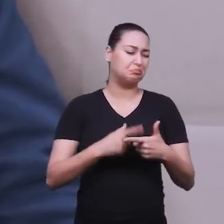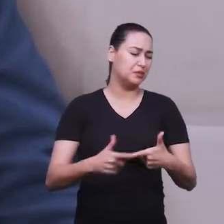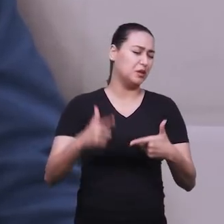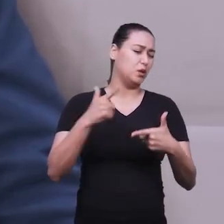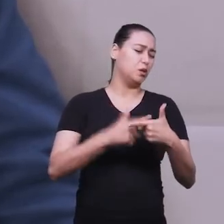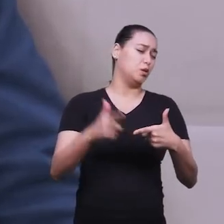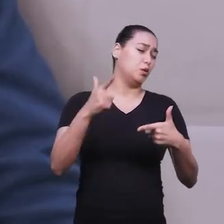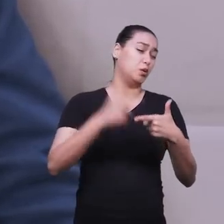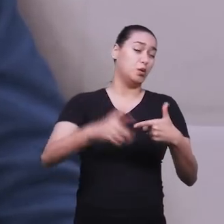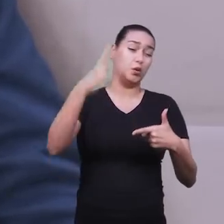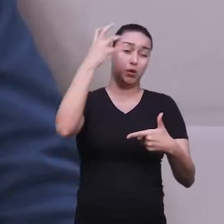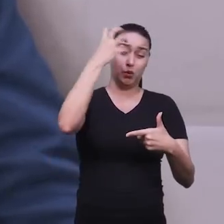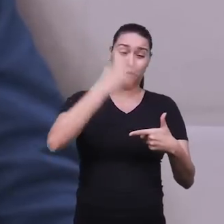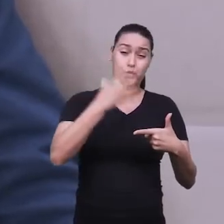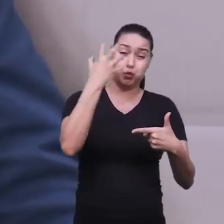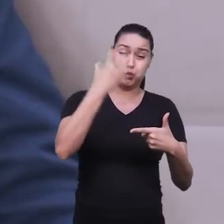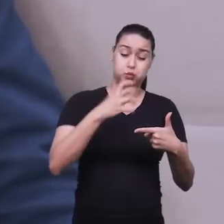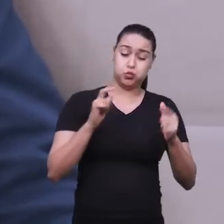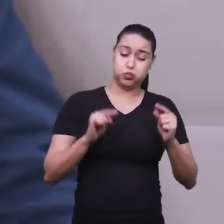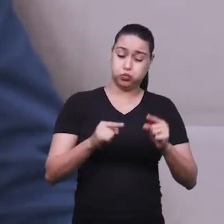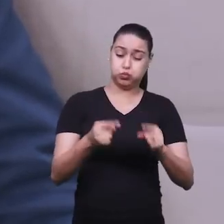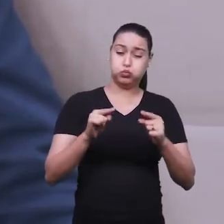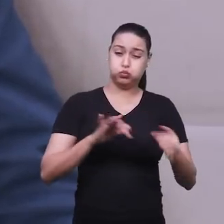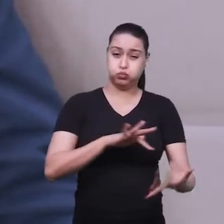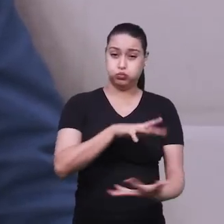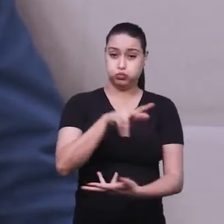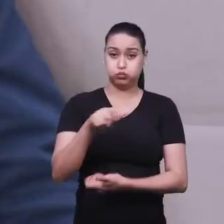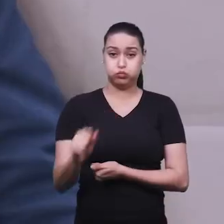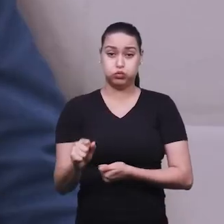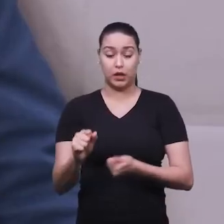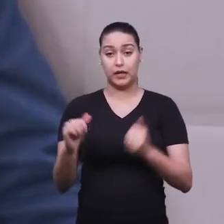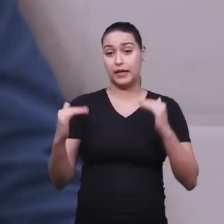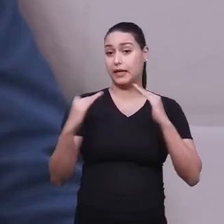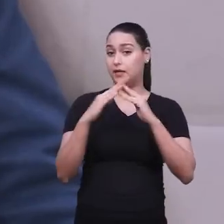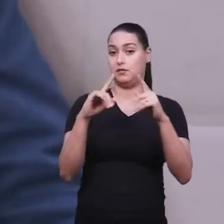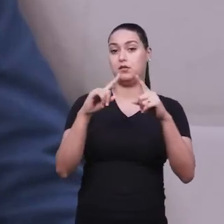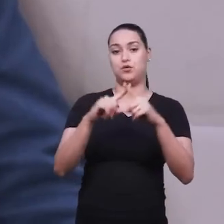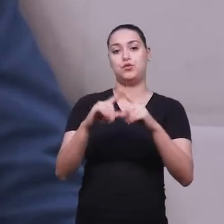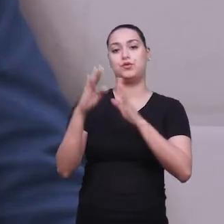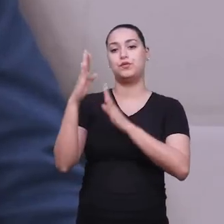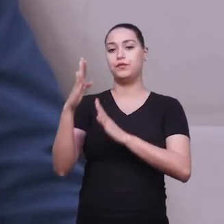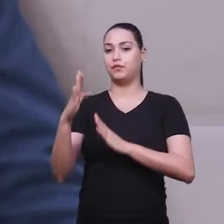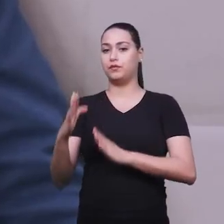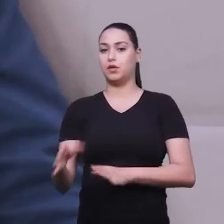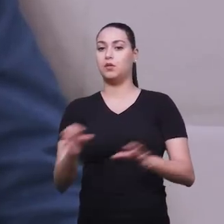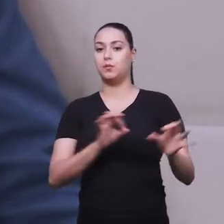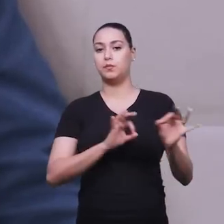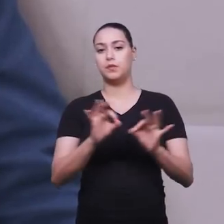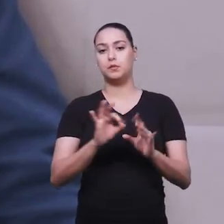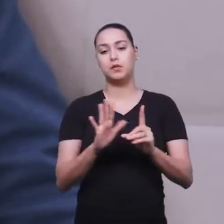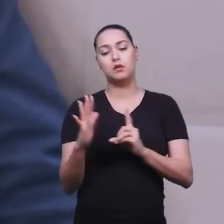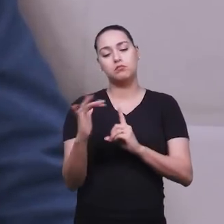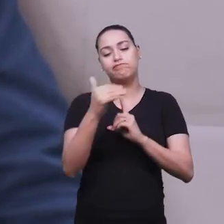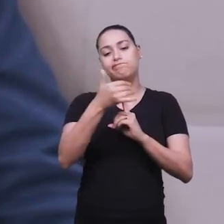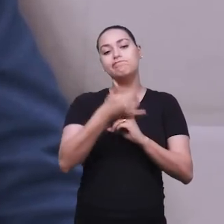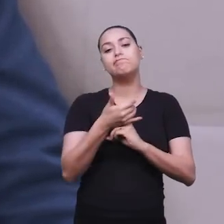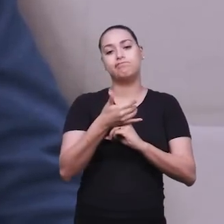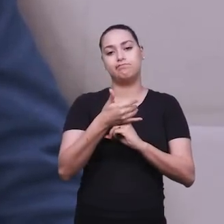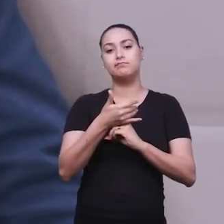Mesmo em meio a crises agudas que assolam o mundo, a igreja